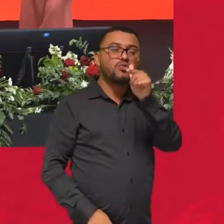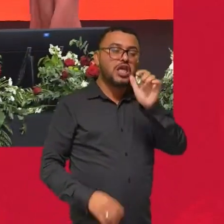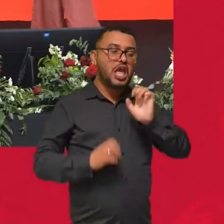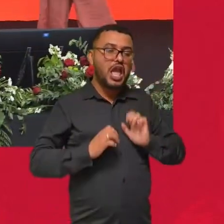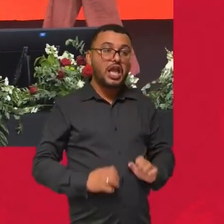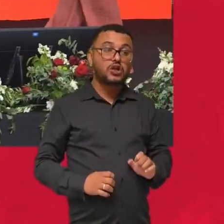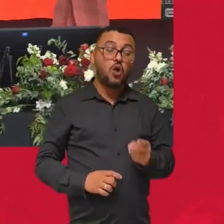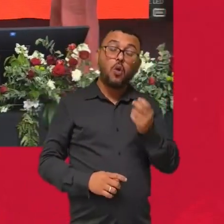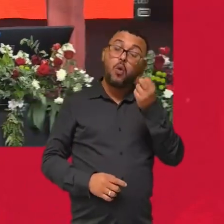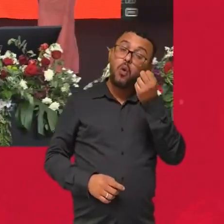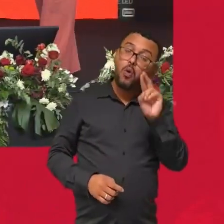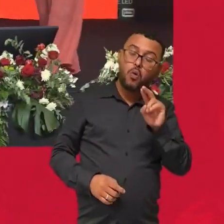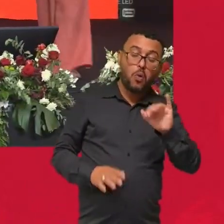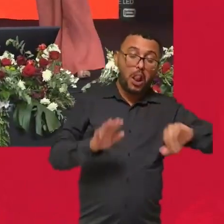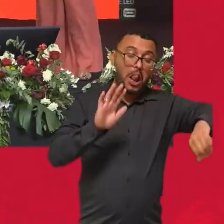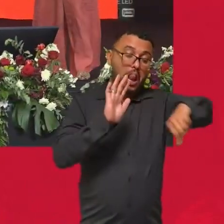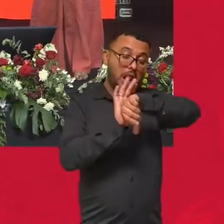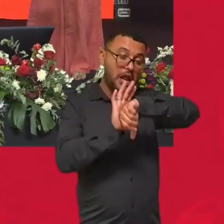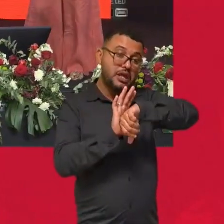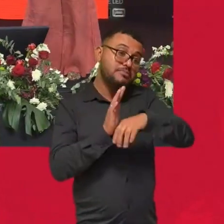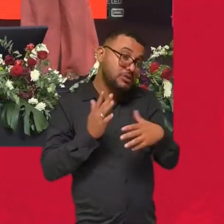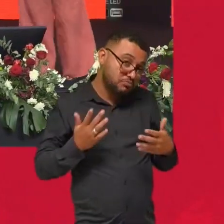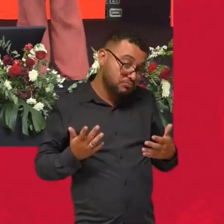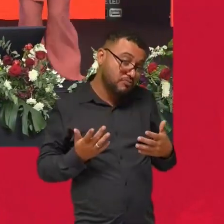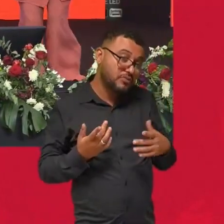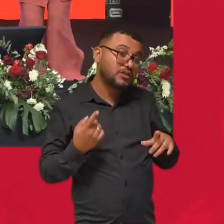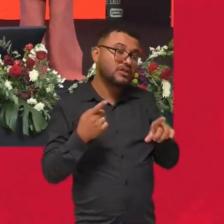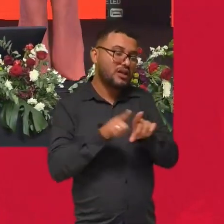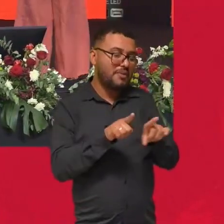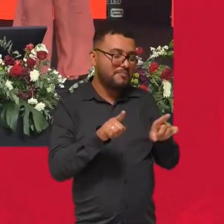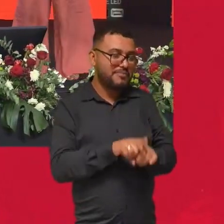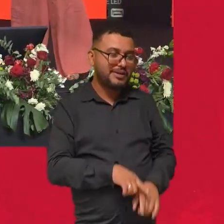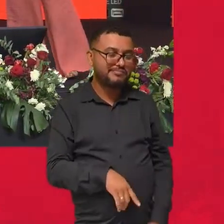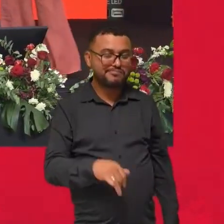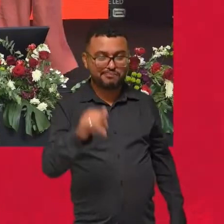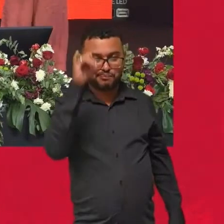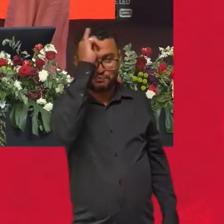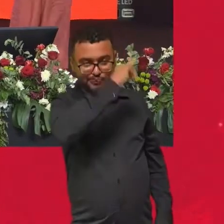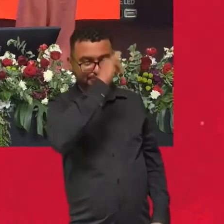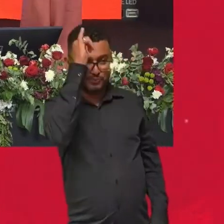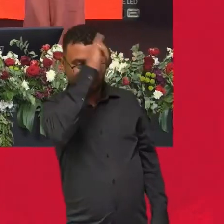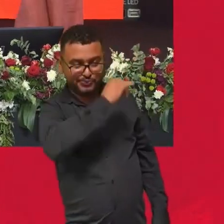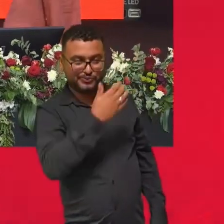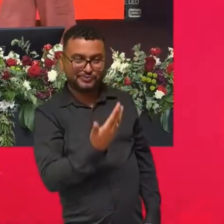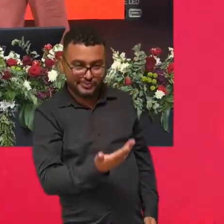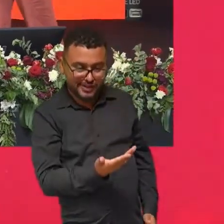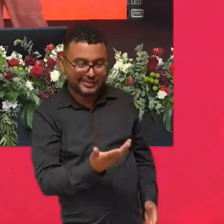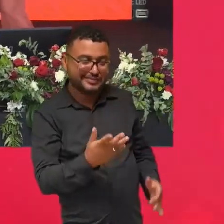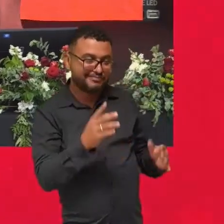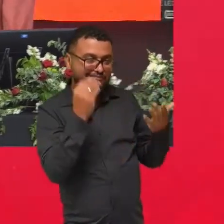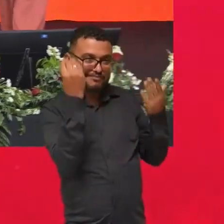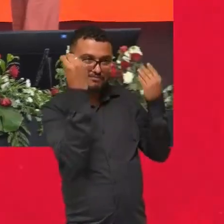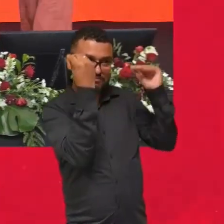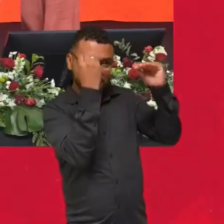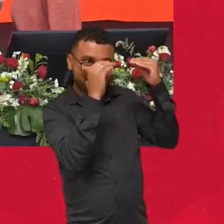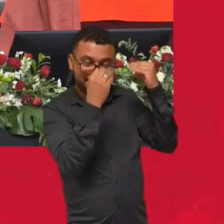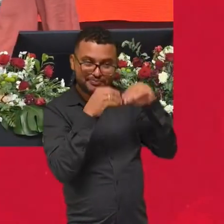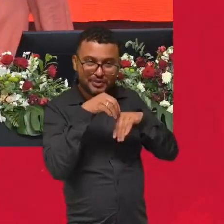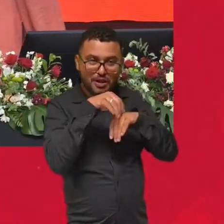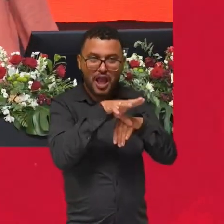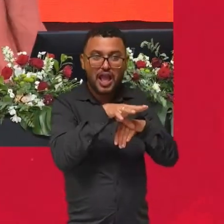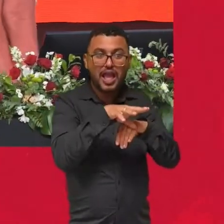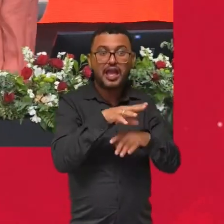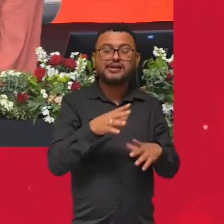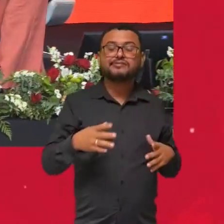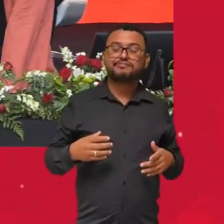ilegal e o que for patético. Saibam disso. É fundamental a gente saber disso, para a gente sair do lugar